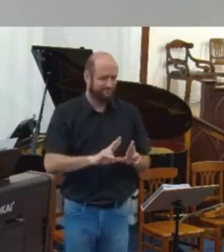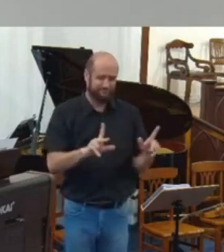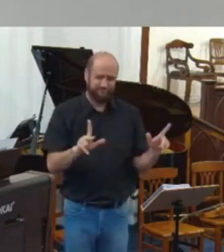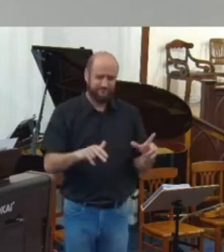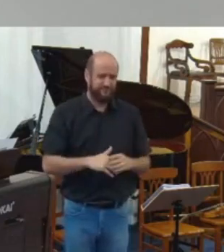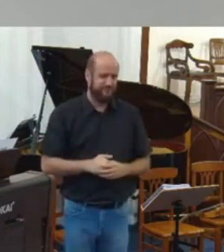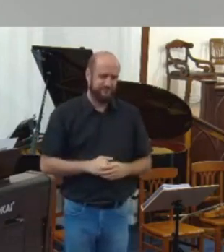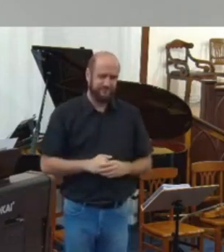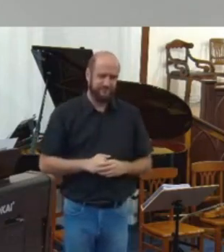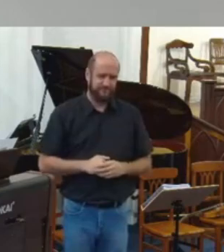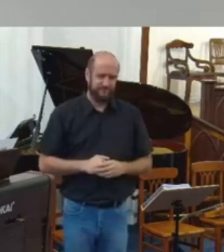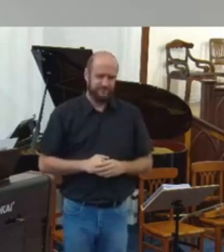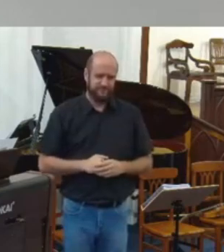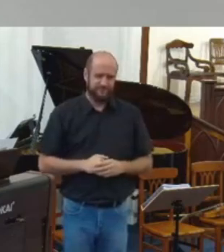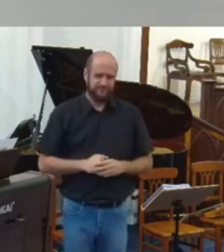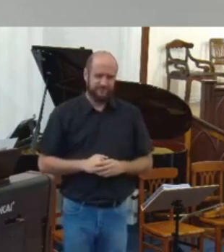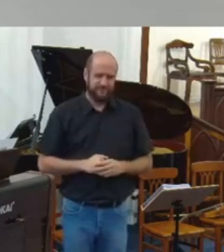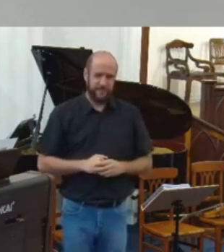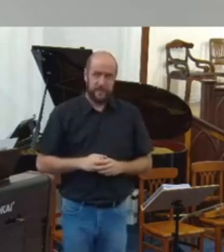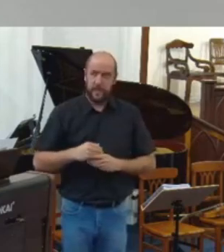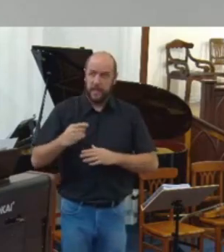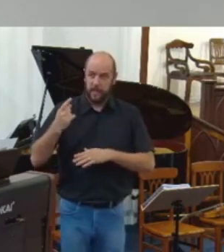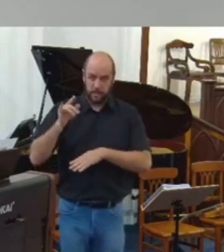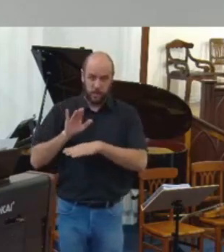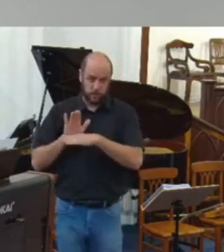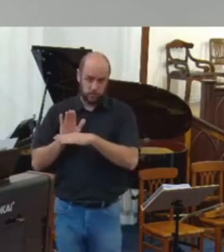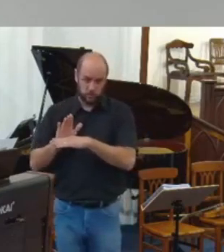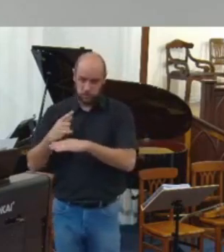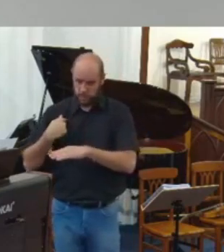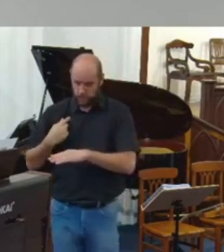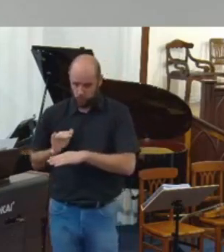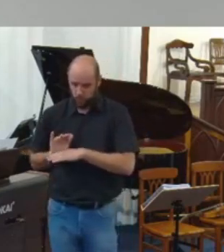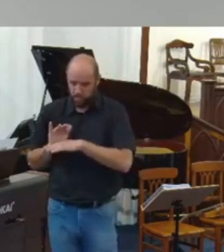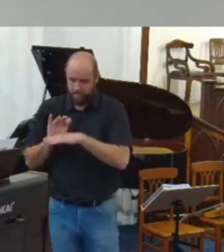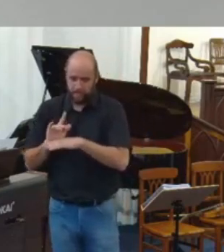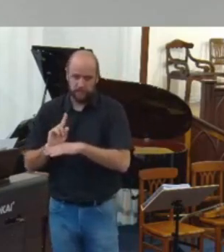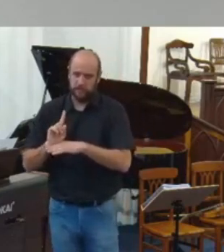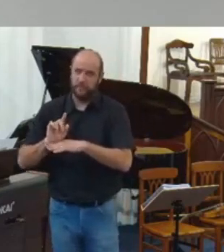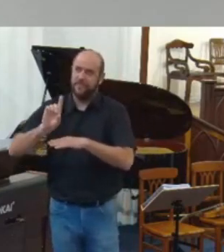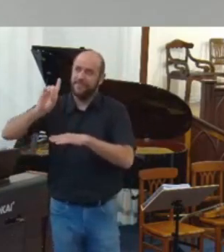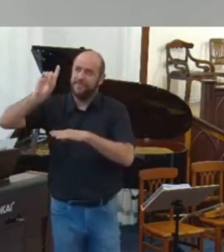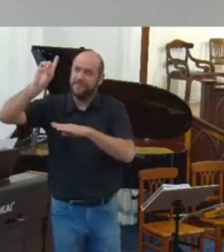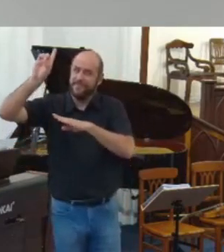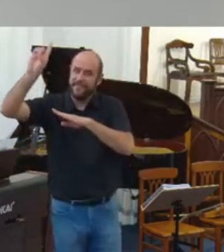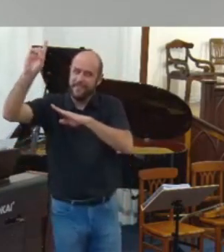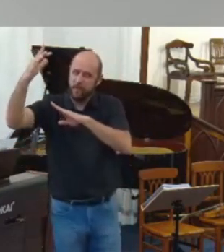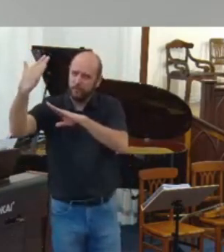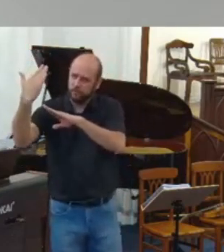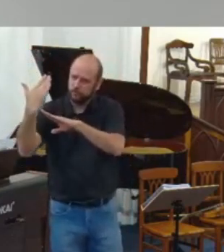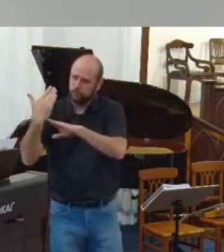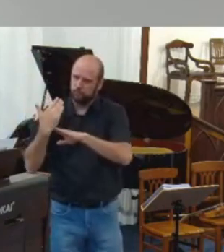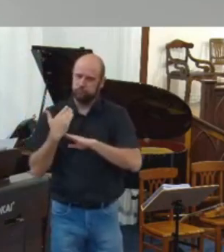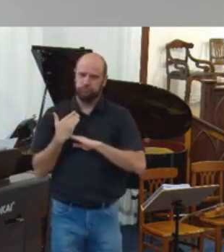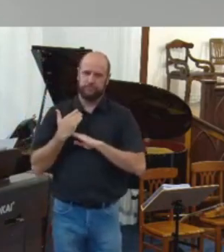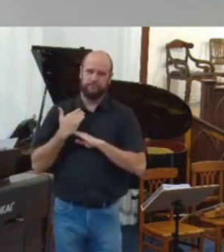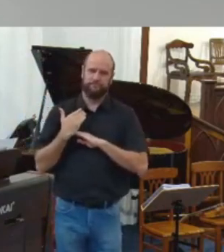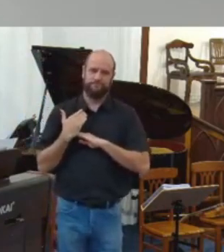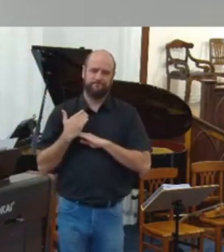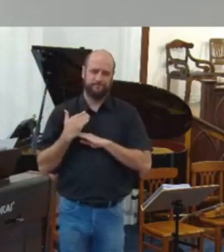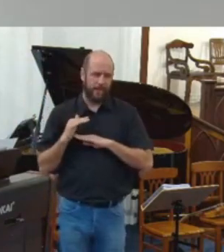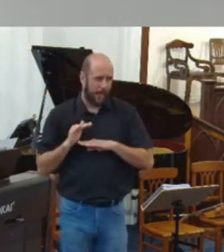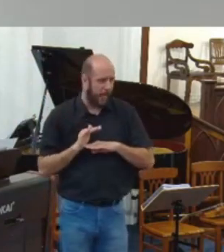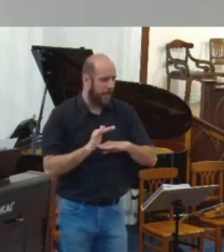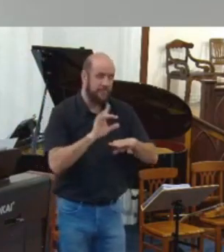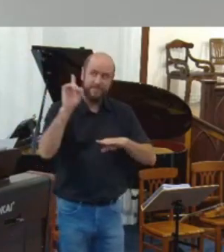A ação é externa. A ação é determinada em um lugar que não é o